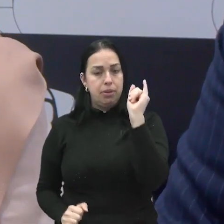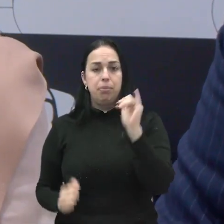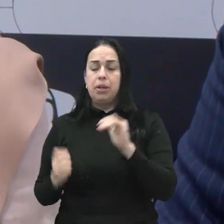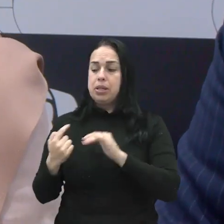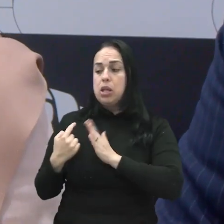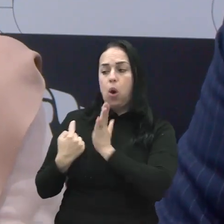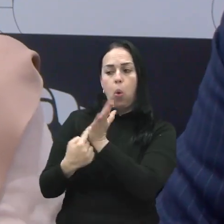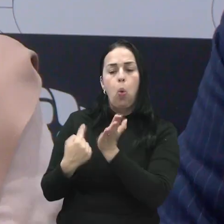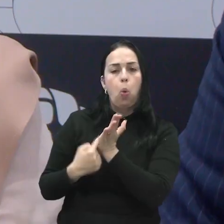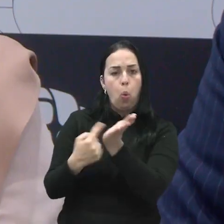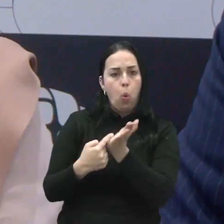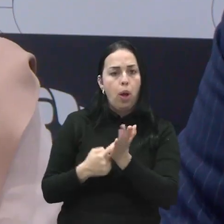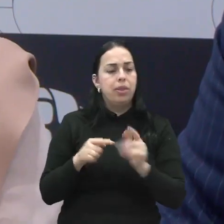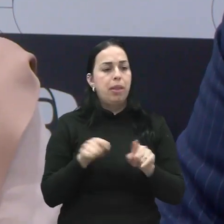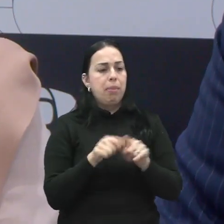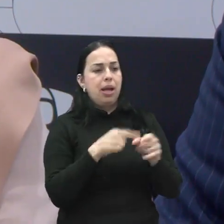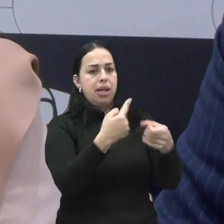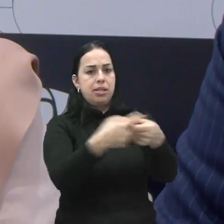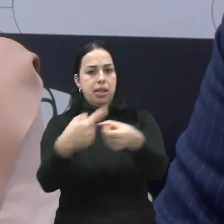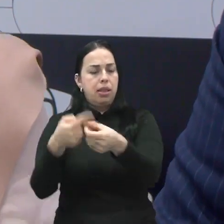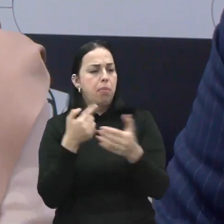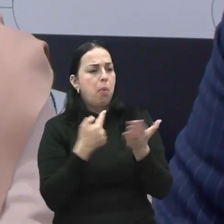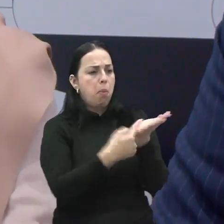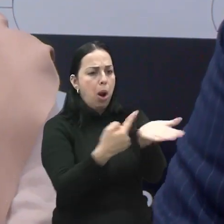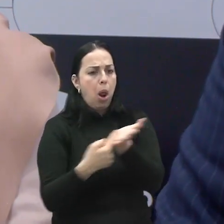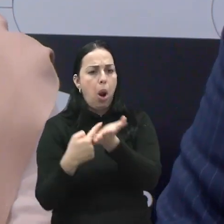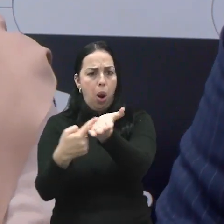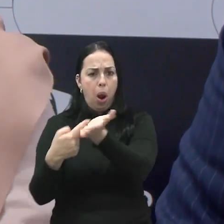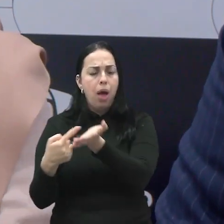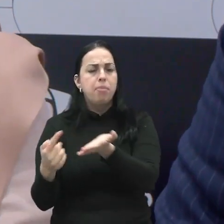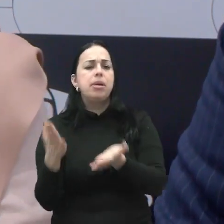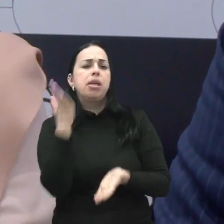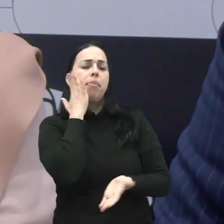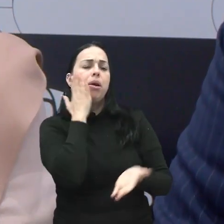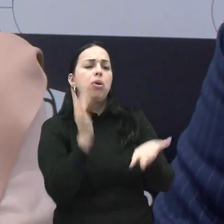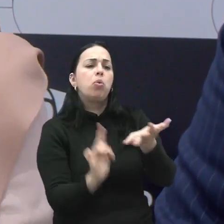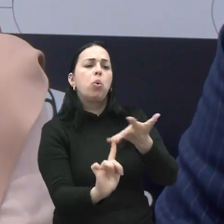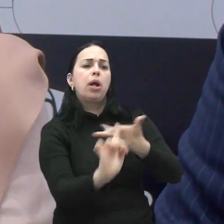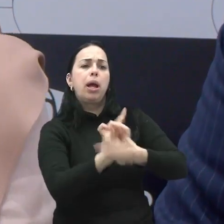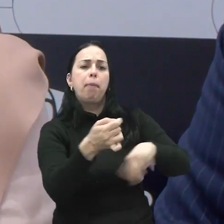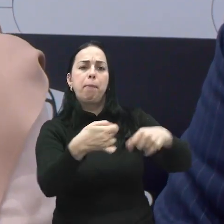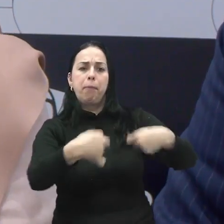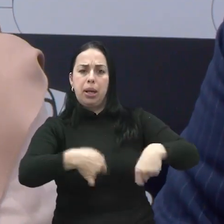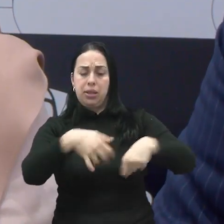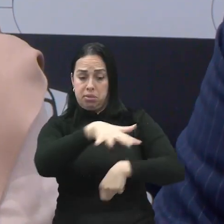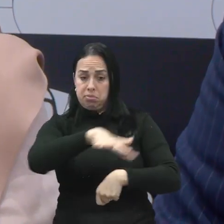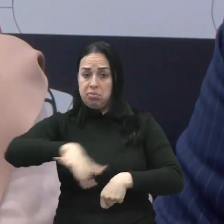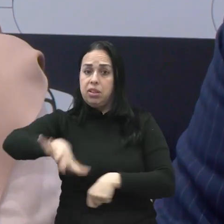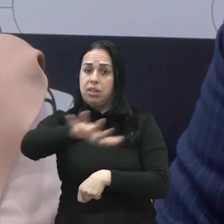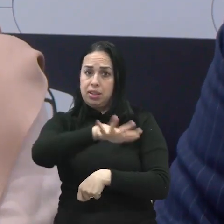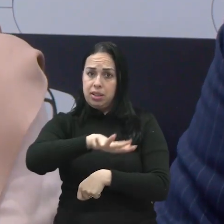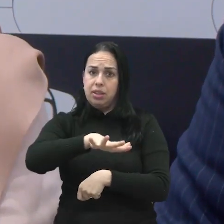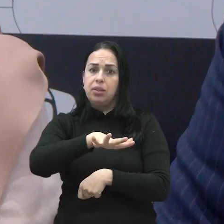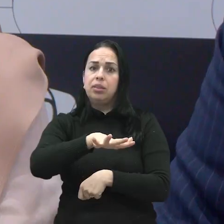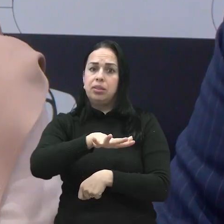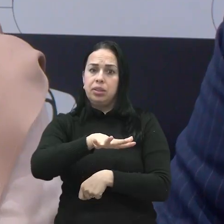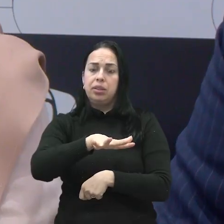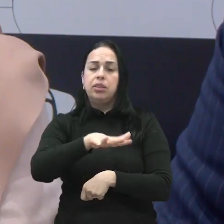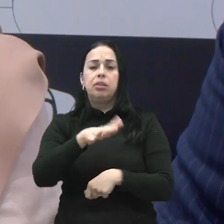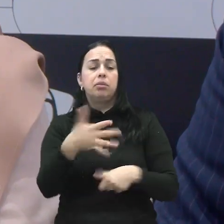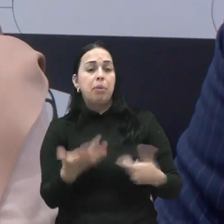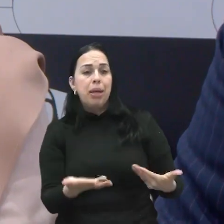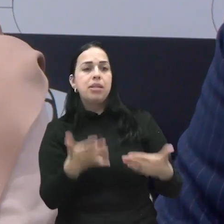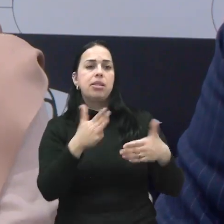um alinhamento entre os municípios da região, diante das necessidades que existem aqui nessa região, as demandas